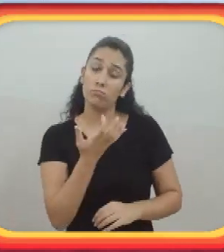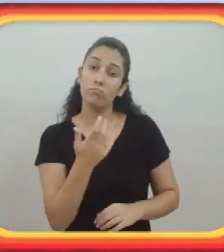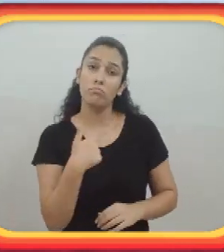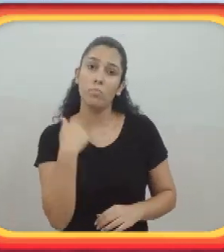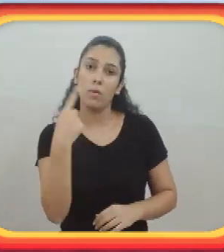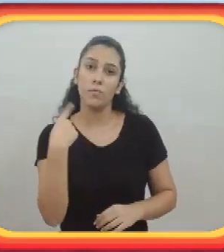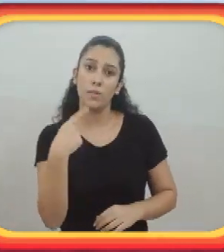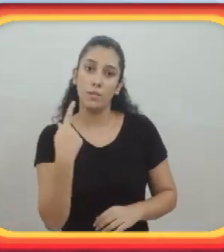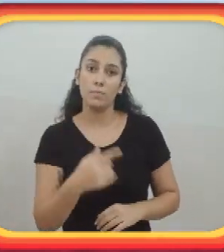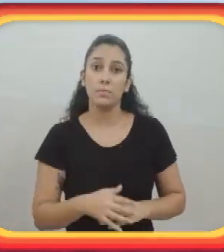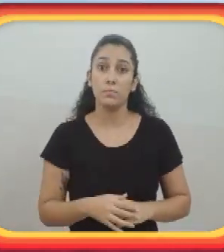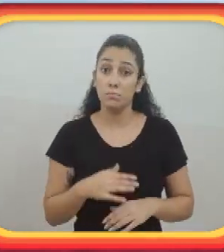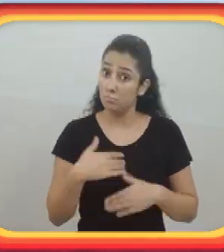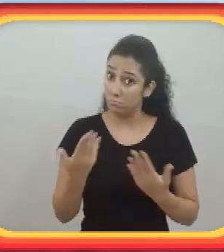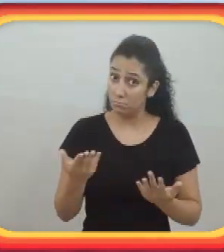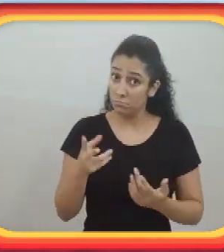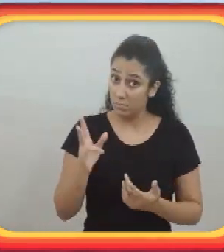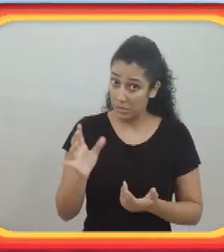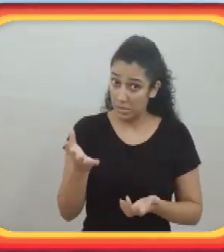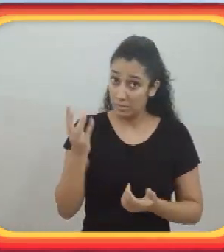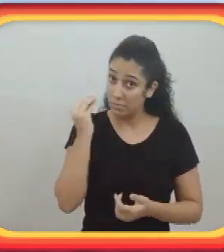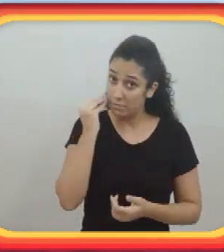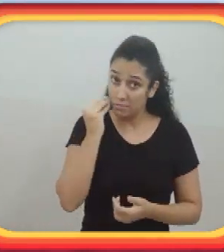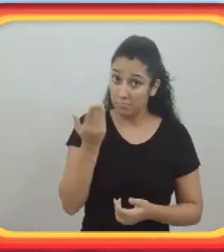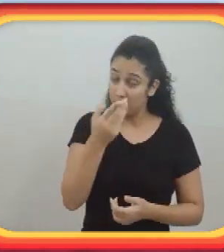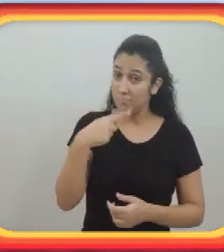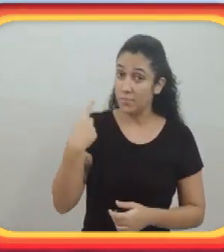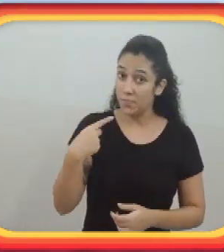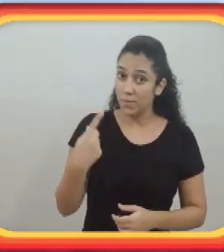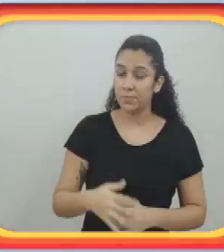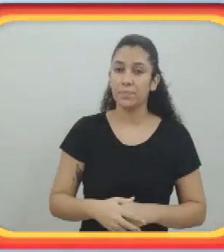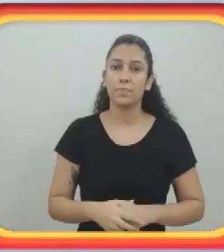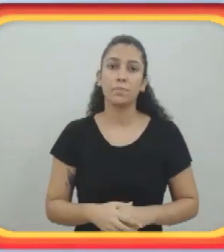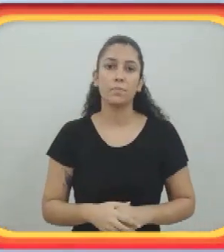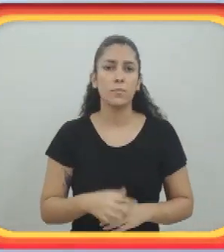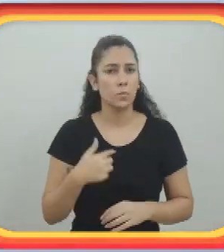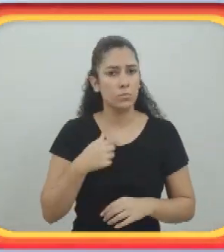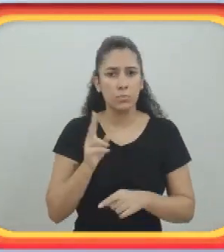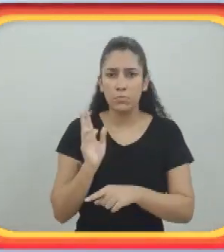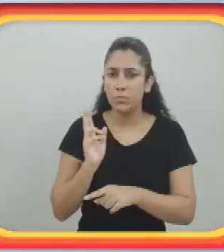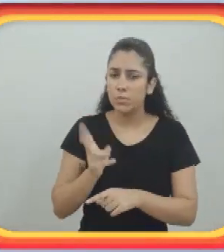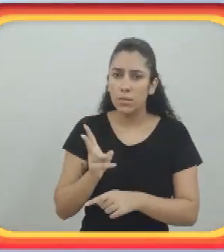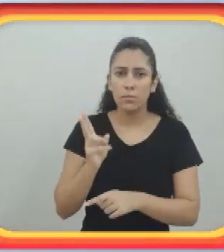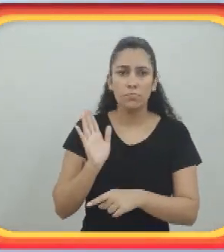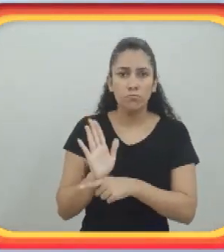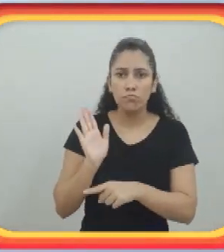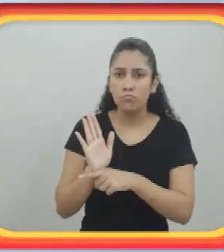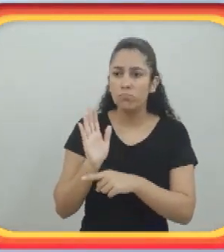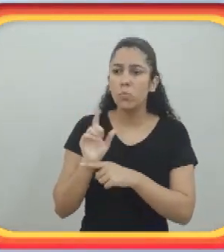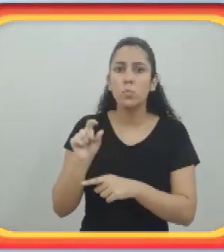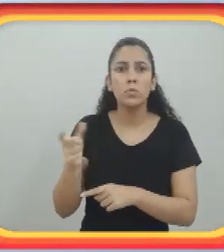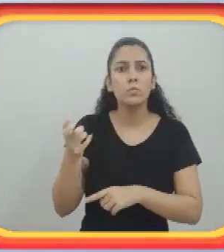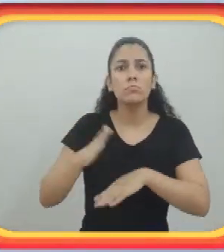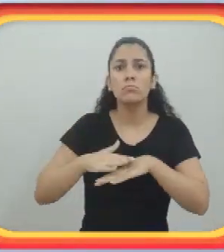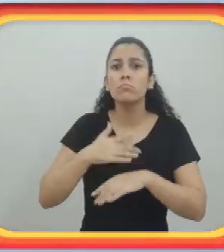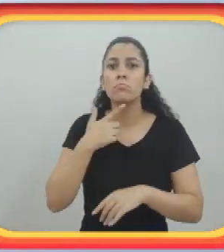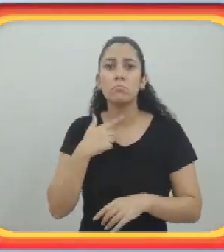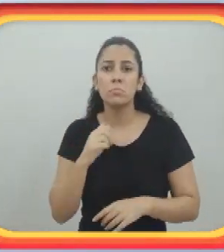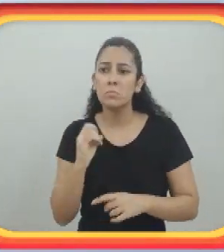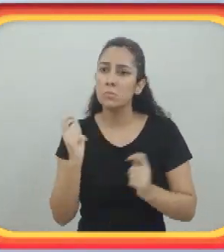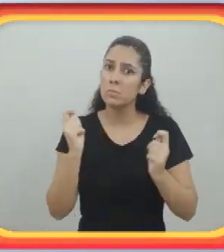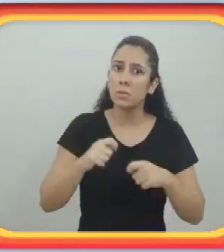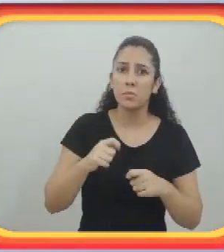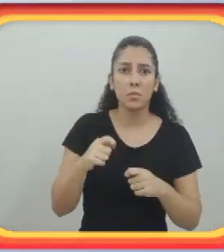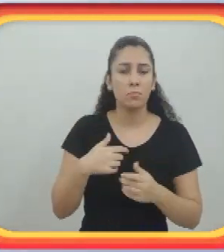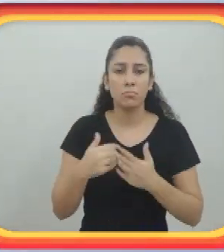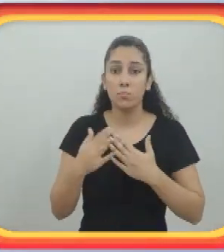mas o que você quer? Ele falou: eu quero direito. Eu falei: então você vai tentar o direito. Eu sempre colocava assim, para ele manter